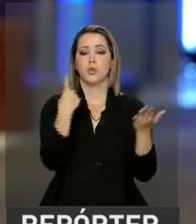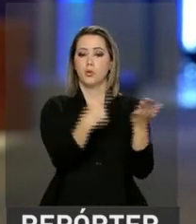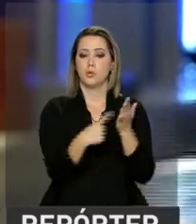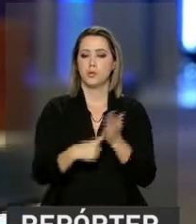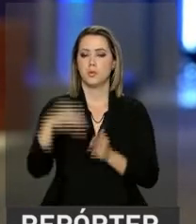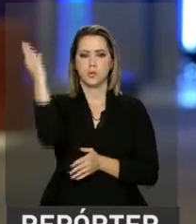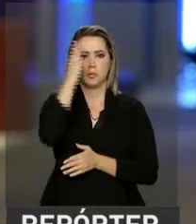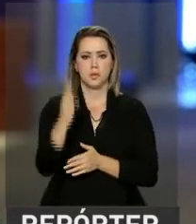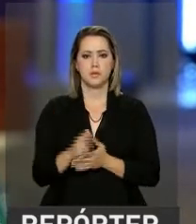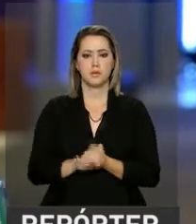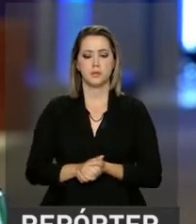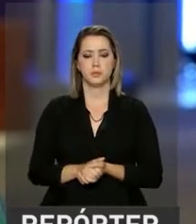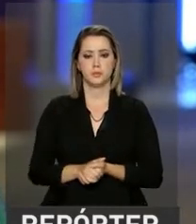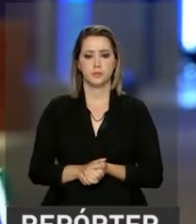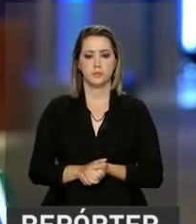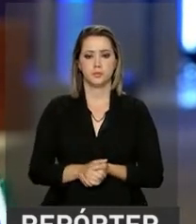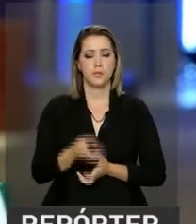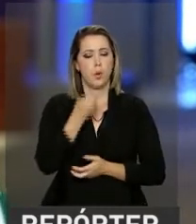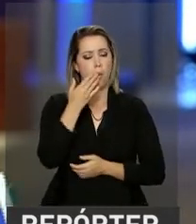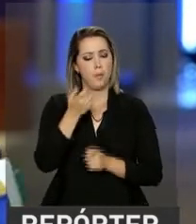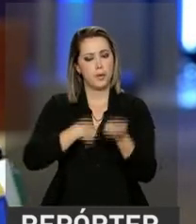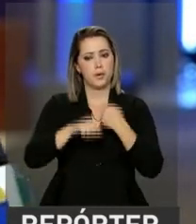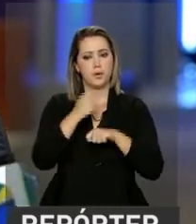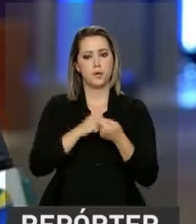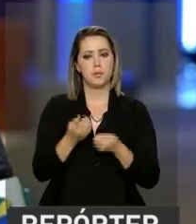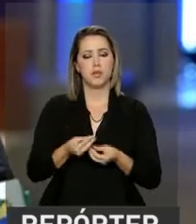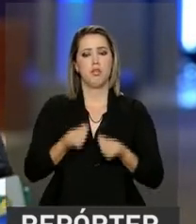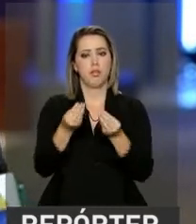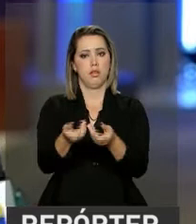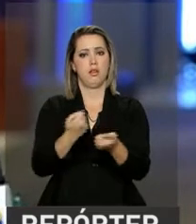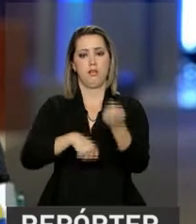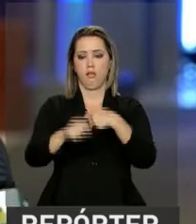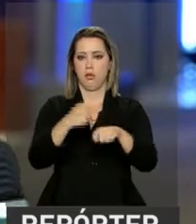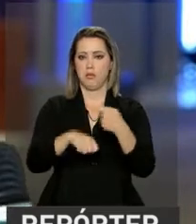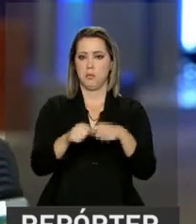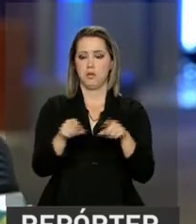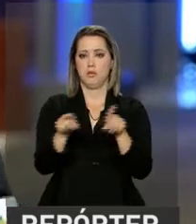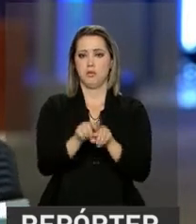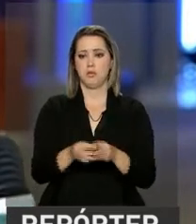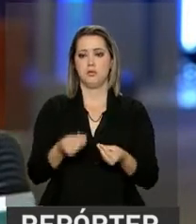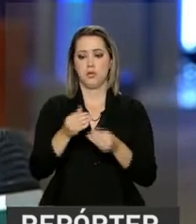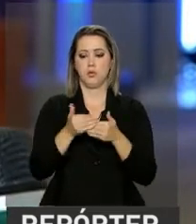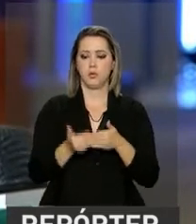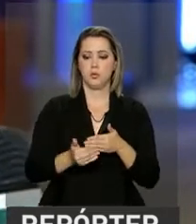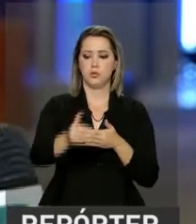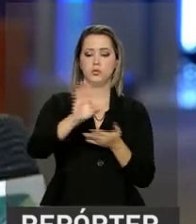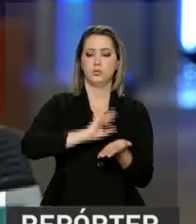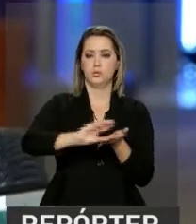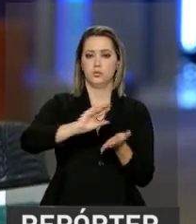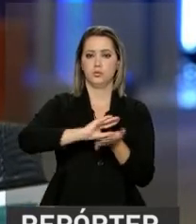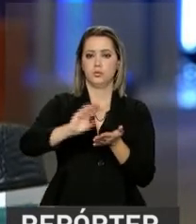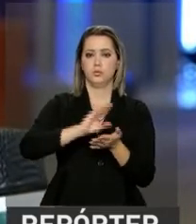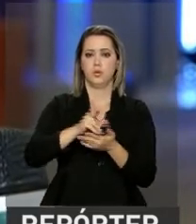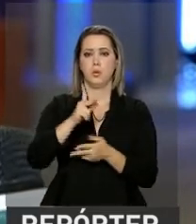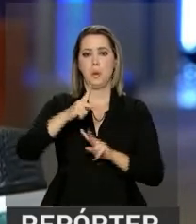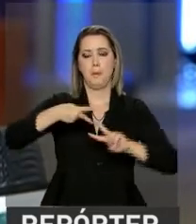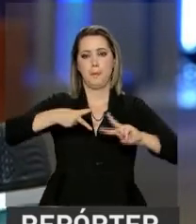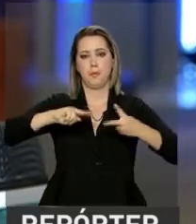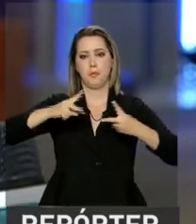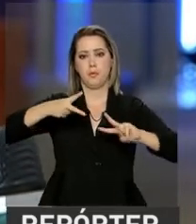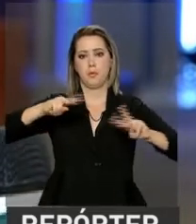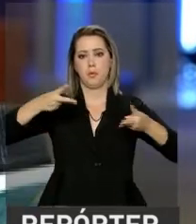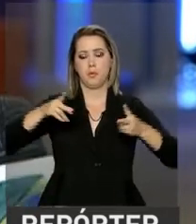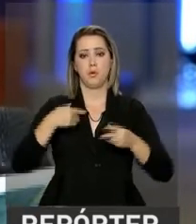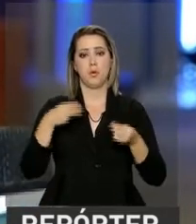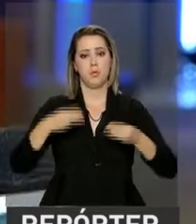Brasil. Uma boa economia, uma boa gestão gera economia que mantém recursos para investimento em biotecnologia. O